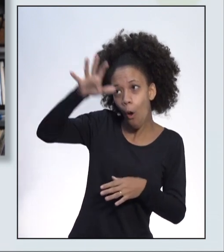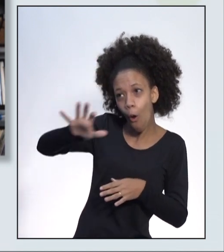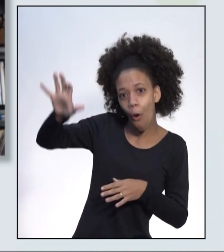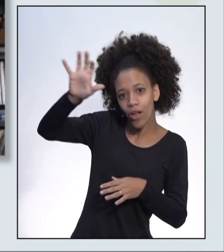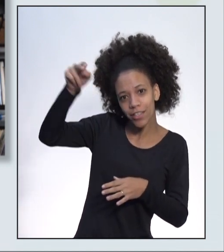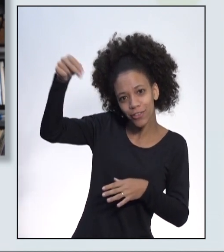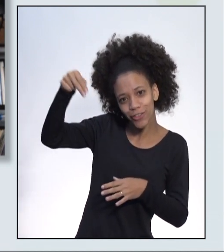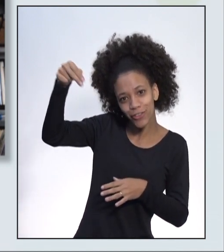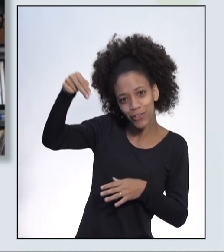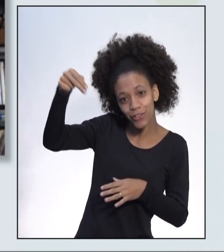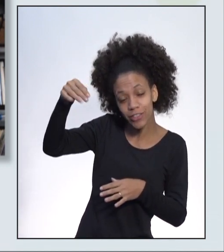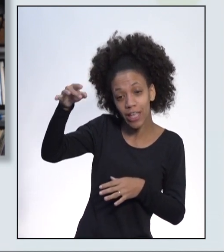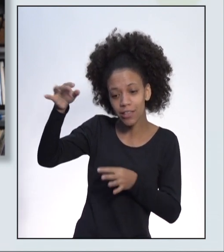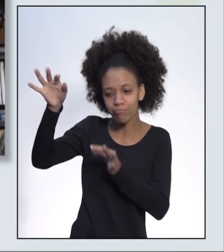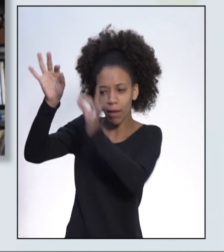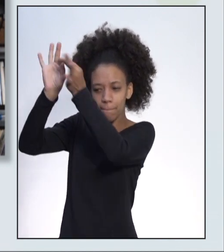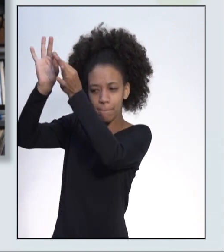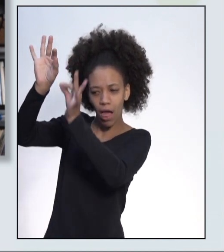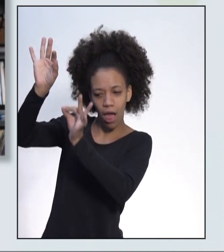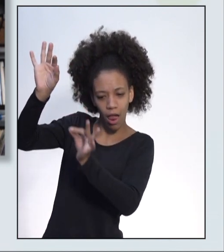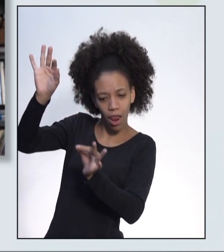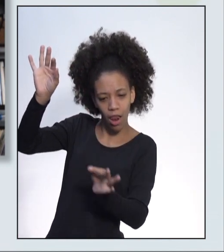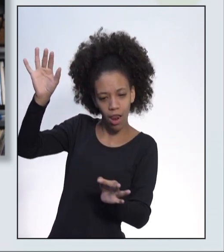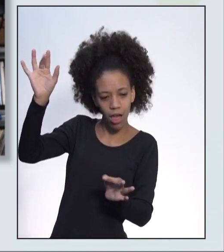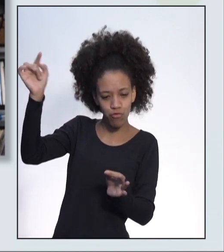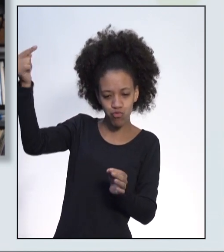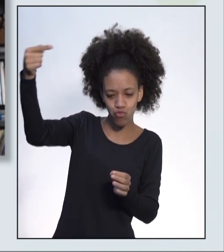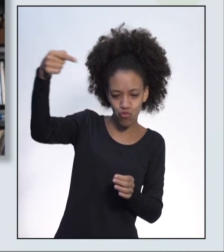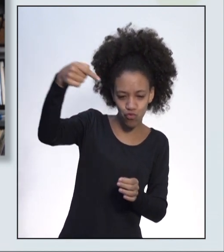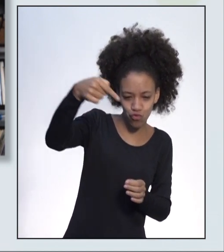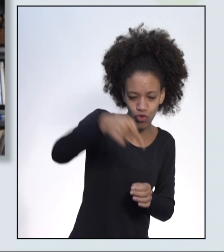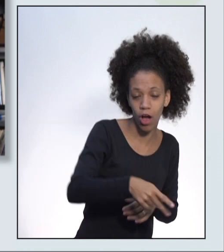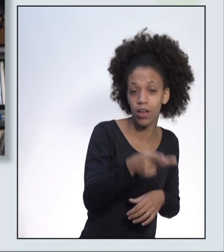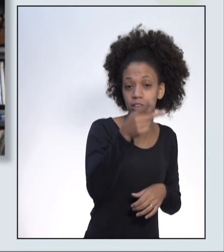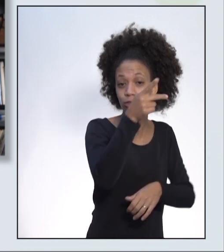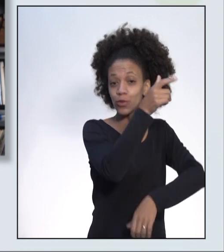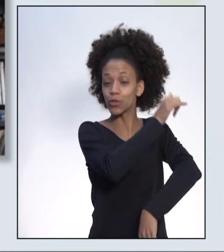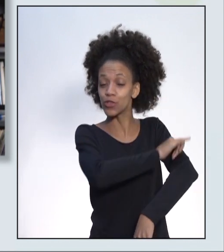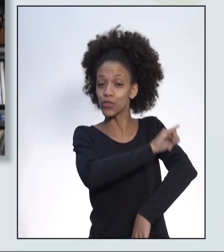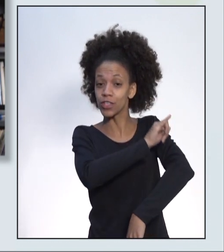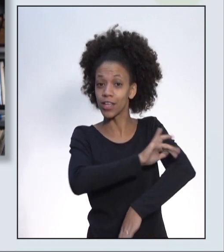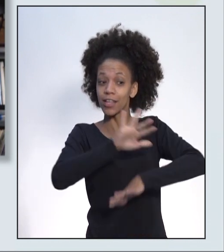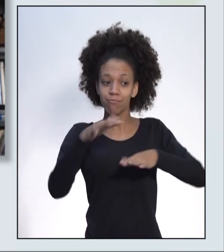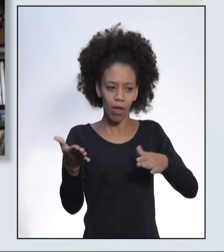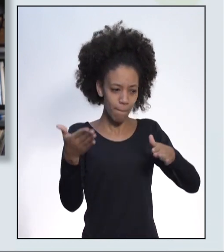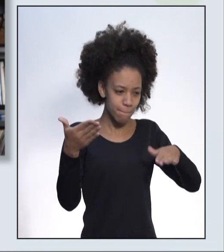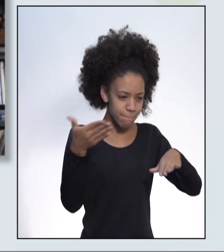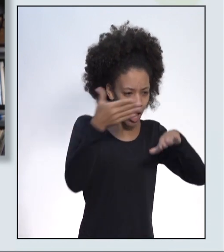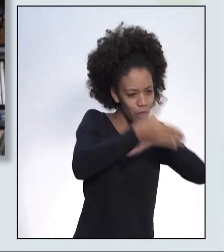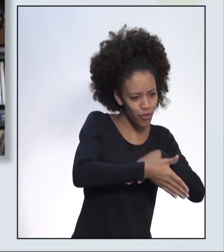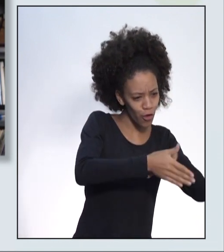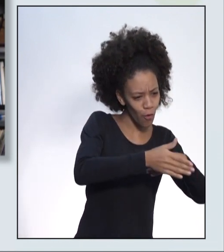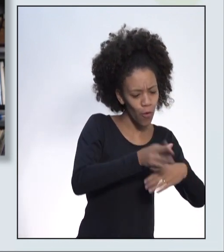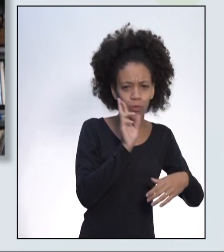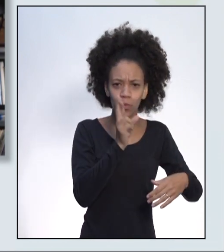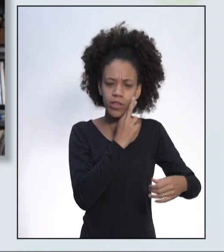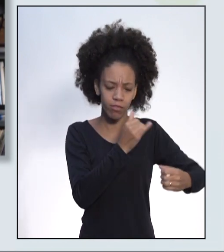homens que saíram do Nordeste, aprenderam a fazer sushi e terminaram trabalhando num dos restaurantes mais queridos do Rio de